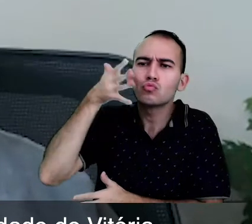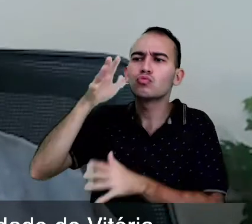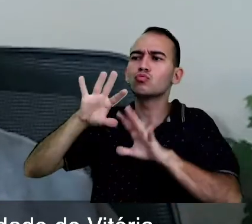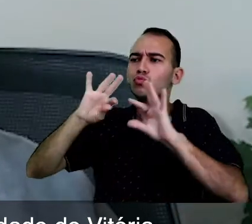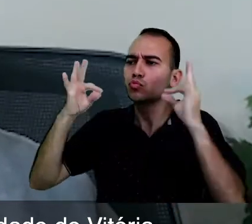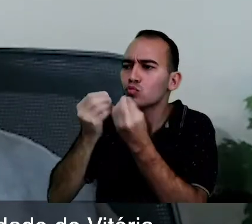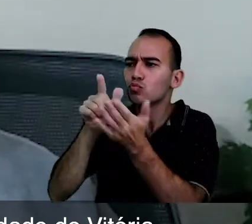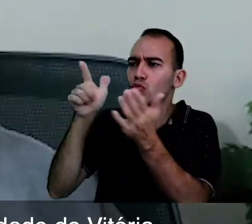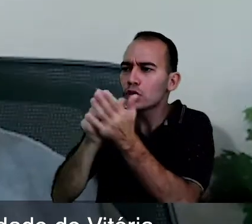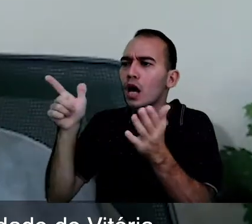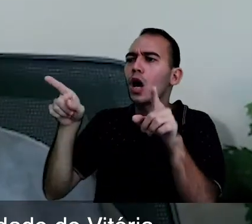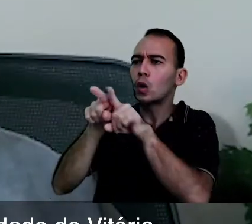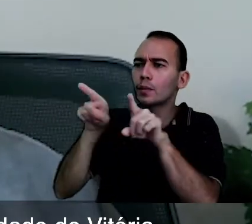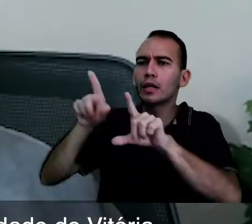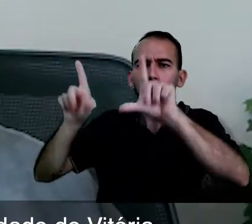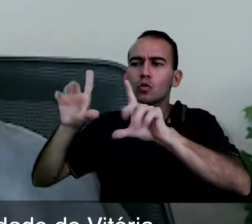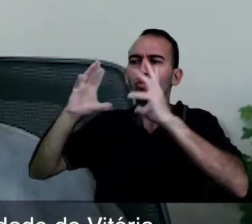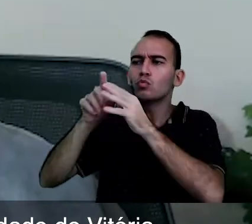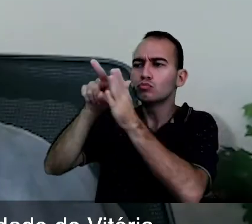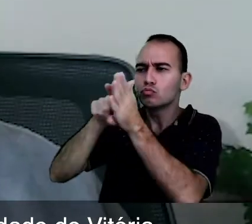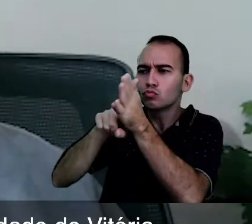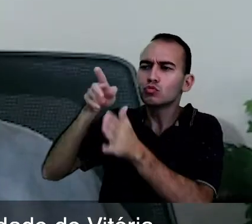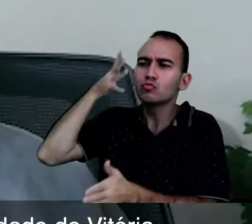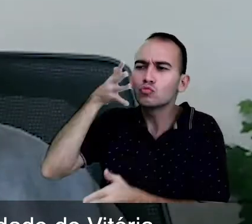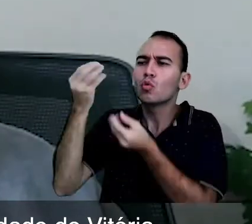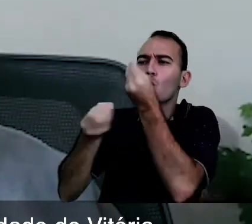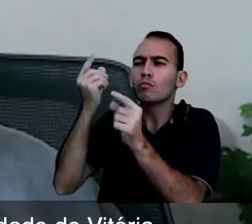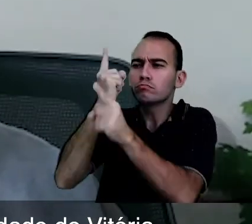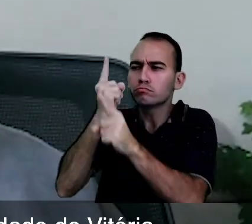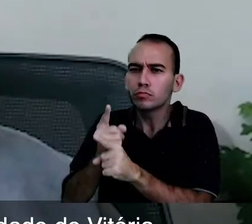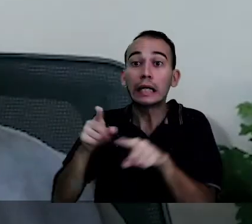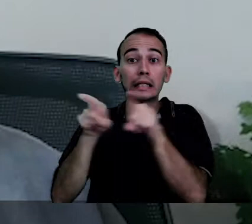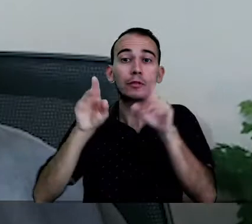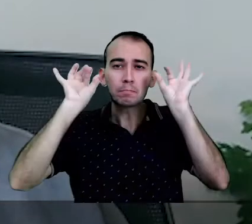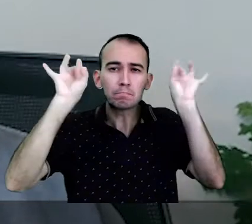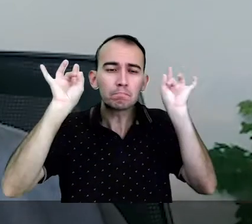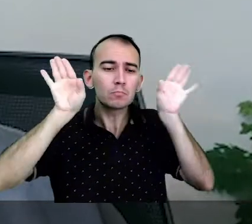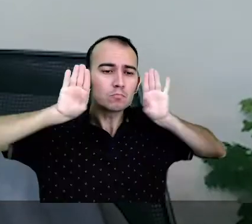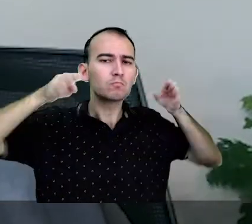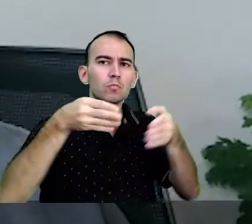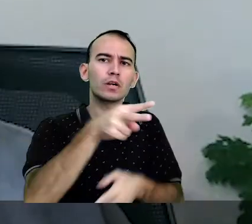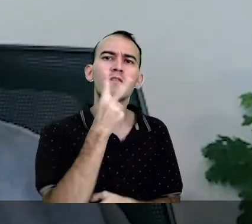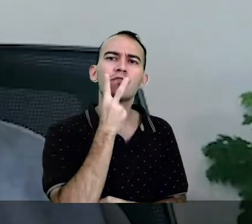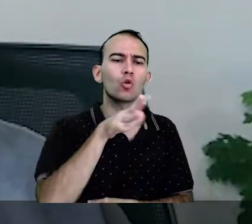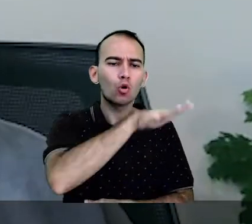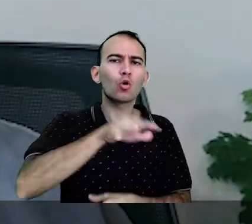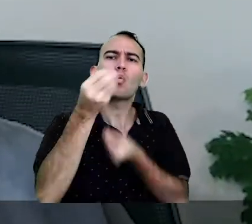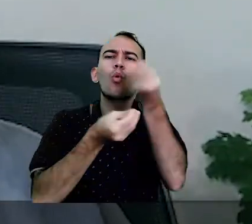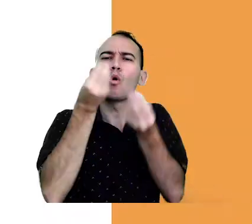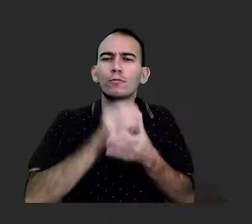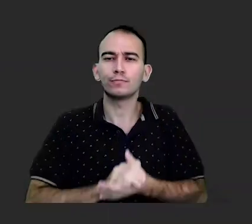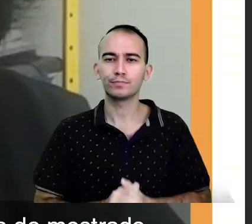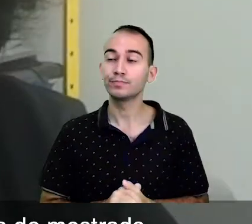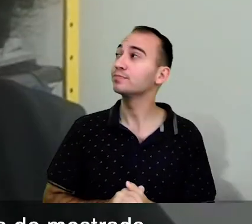desse estabelecimento e verificar, em especial, como a cidade de Vitória é instaurada nessa manifestação